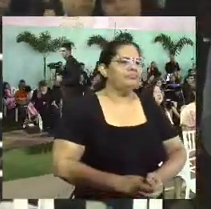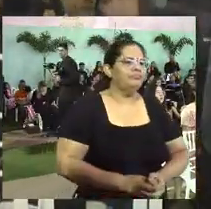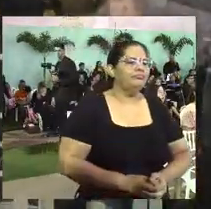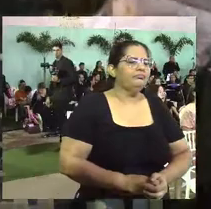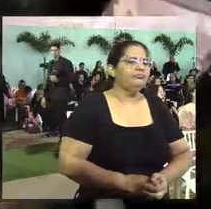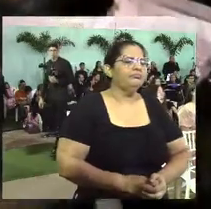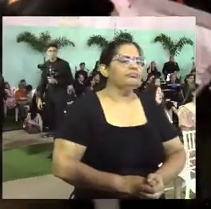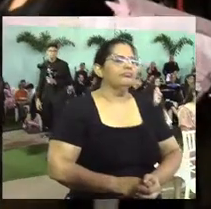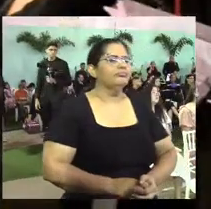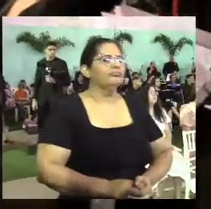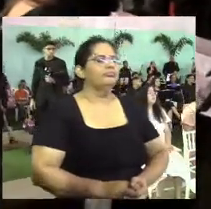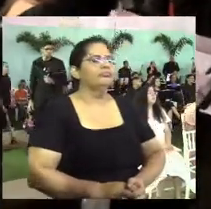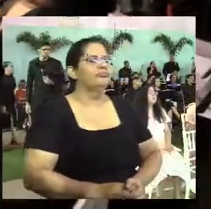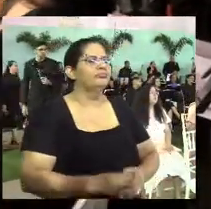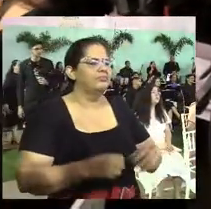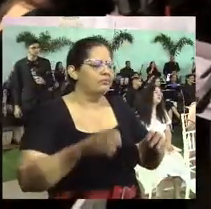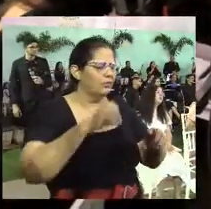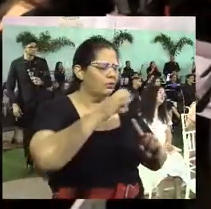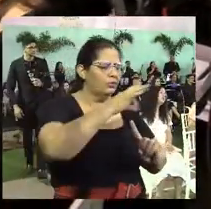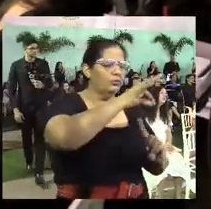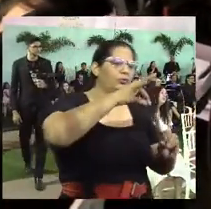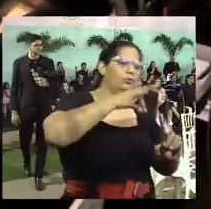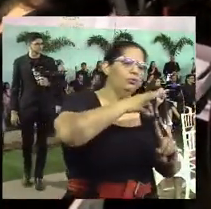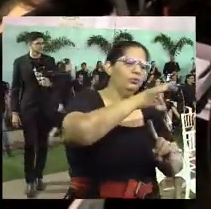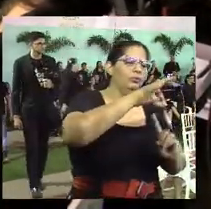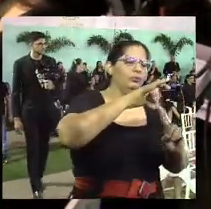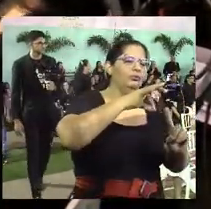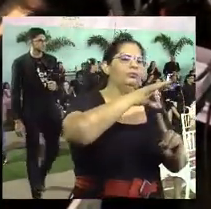e glorifica a Deus